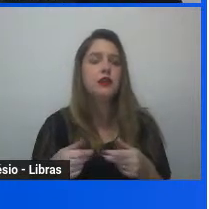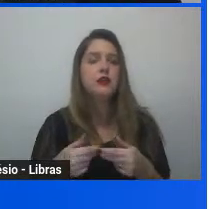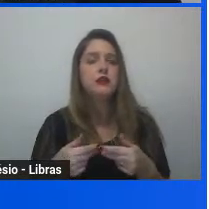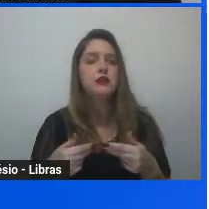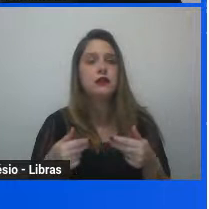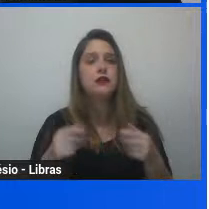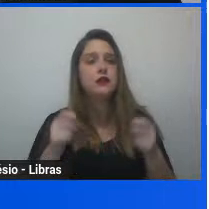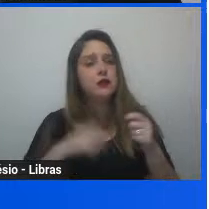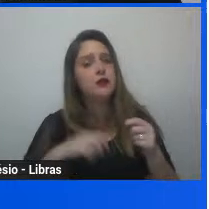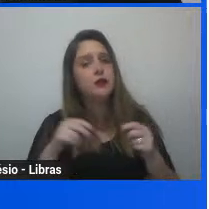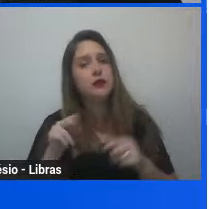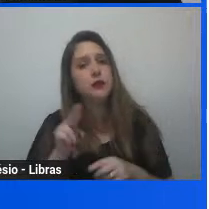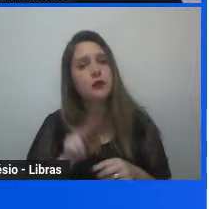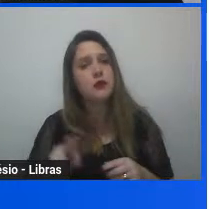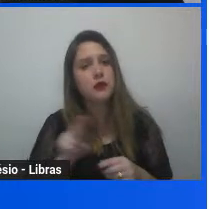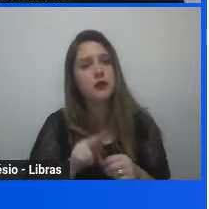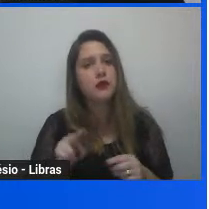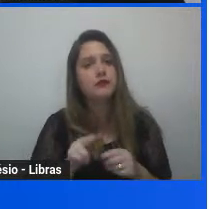ajuda.